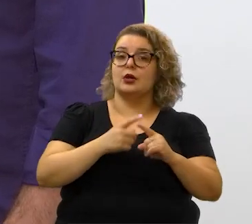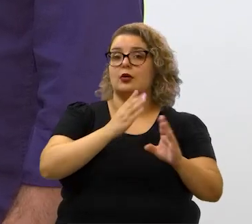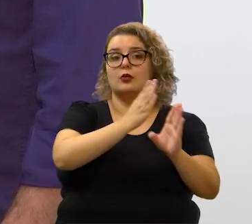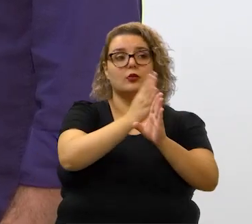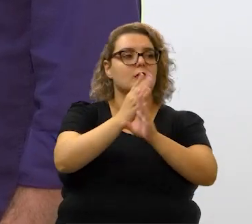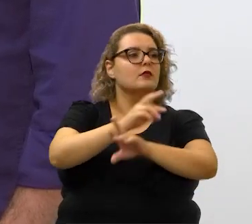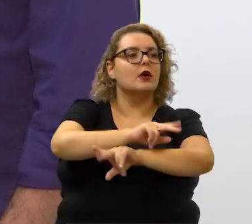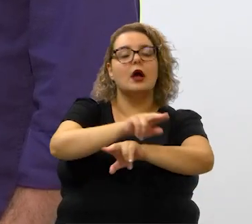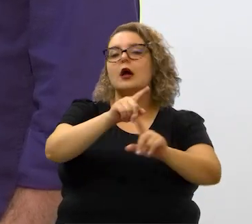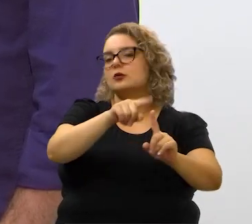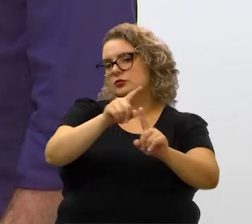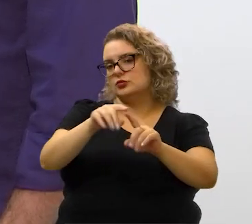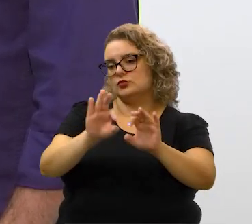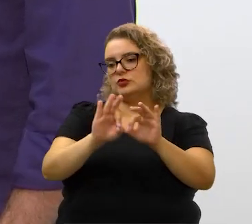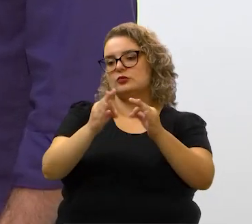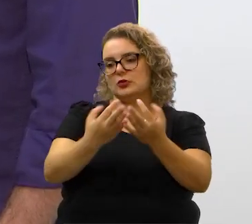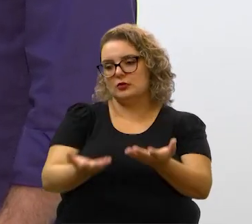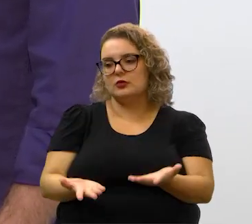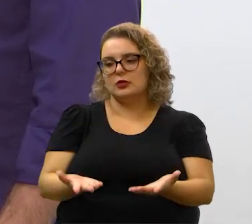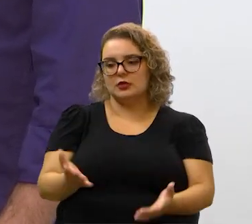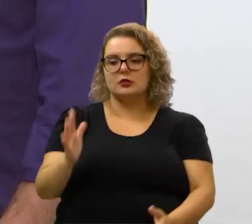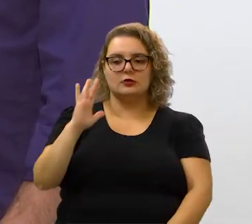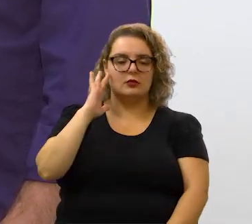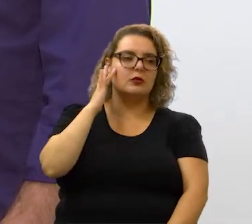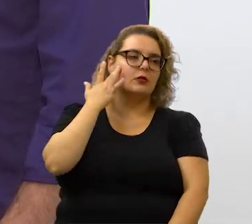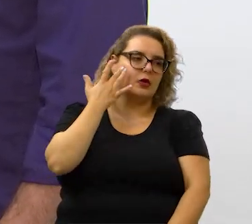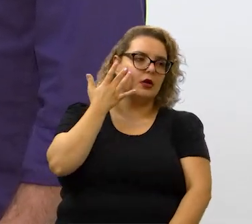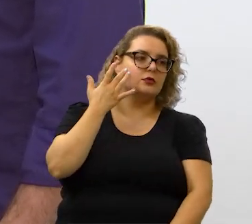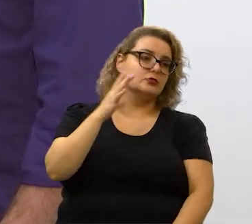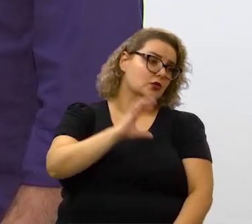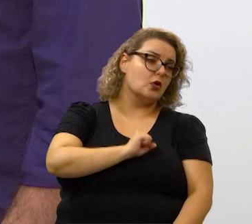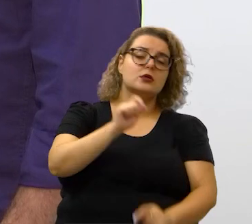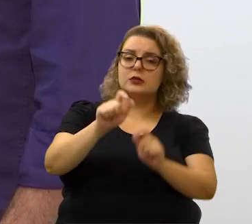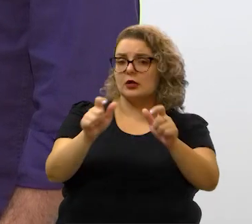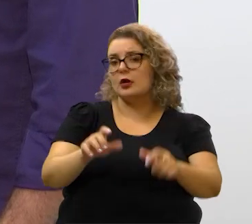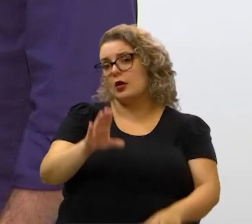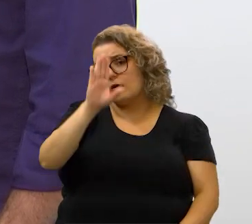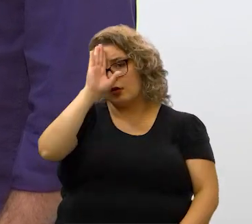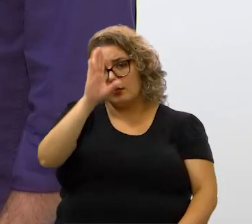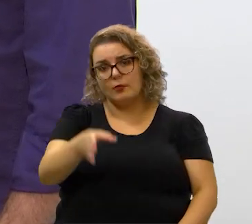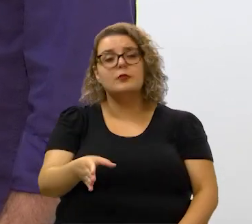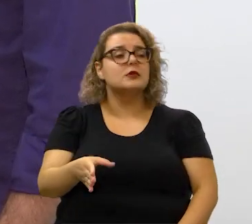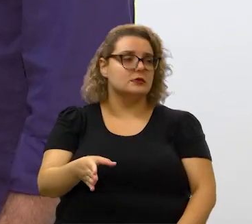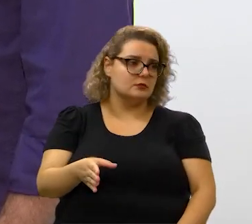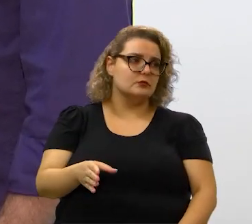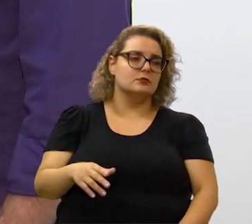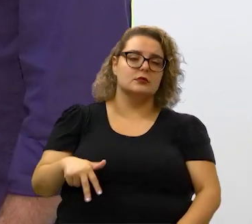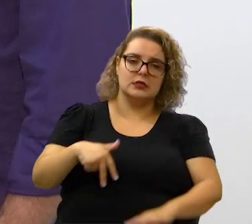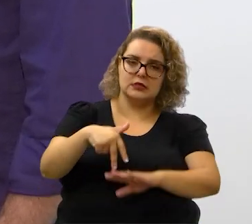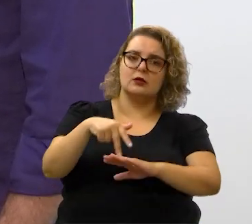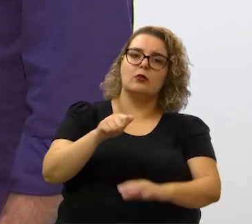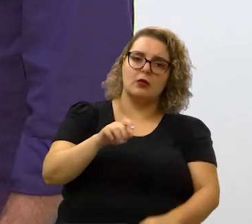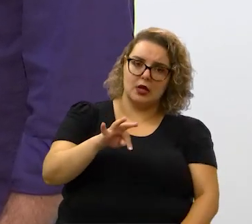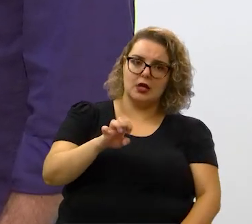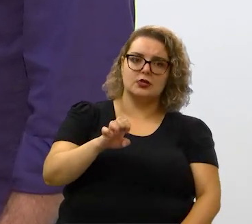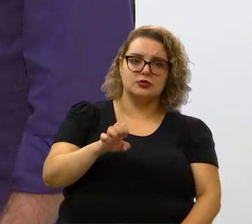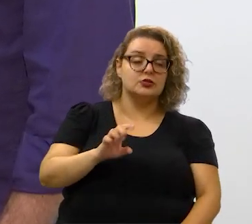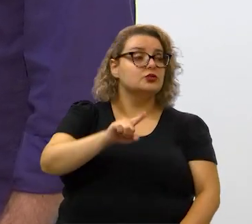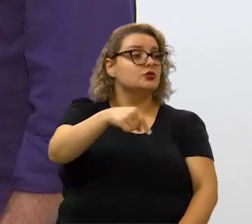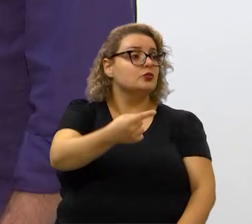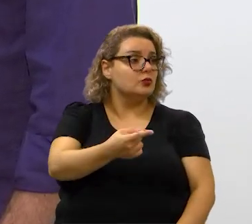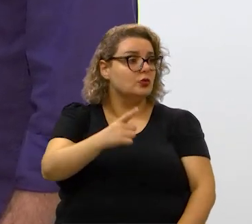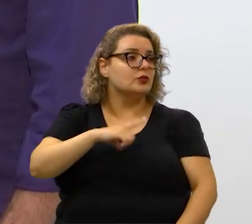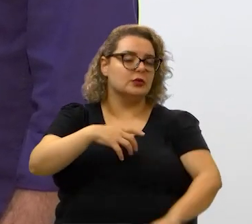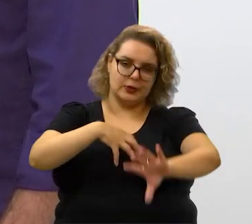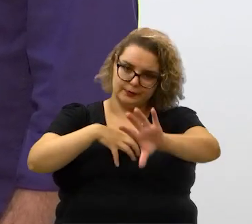encontra vários tipos de famílias, né? Então, eu acho que a gente gostar de pessoas é o primeiro passo para ser um agente de saúde. E